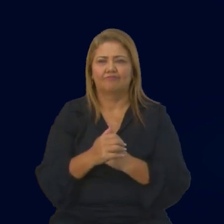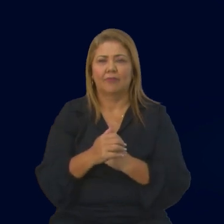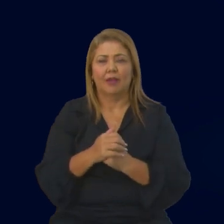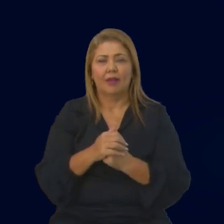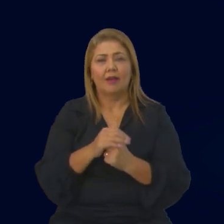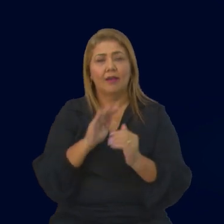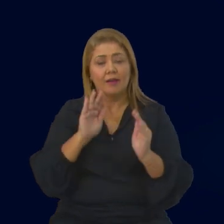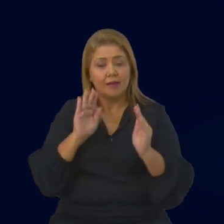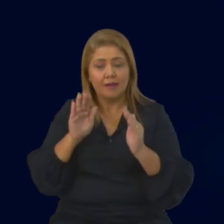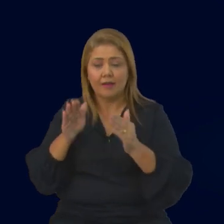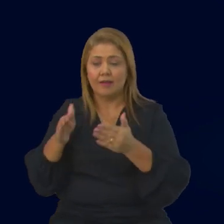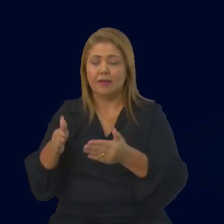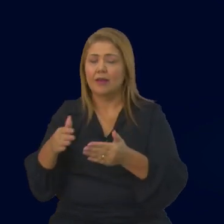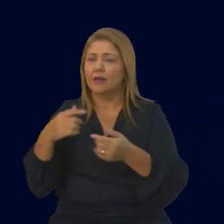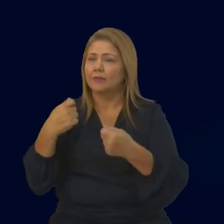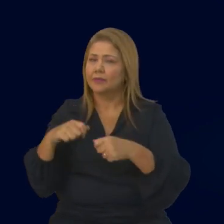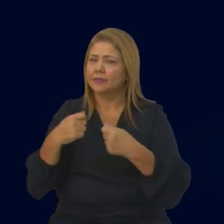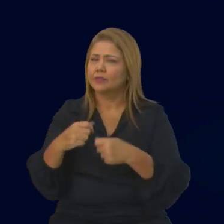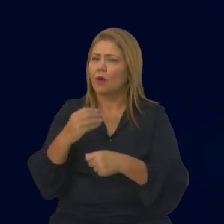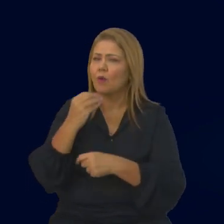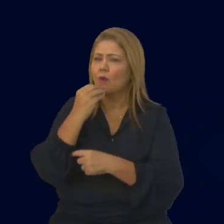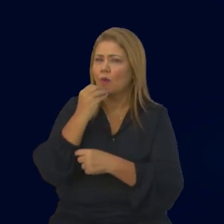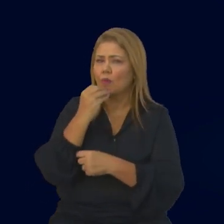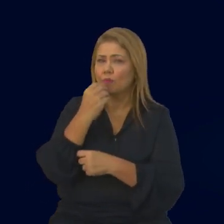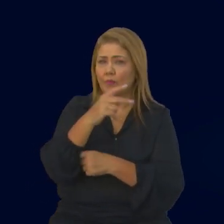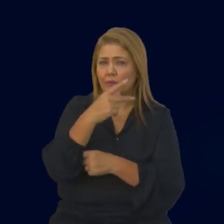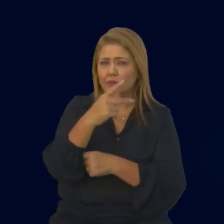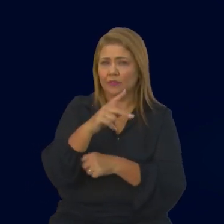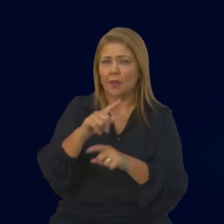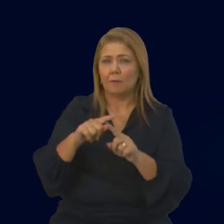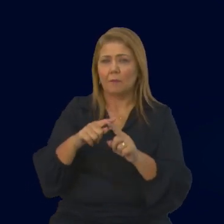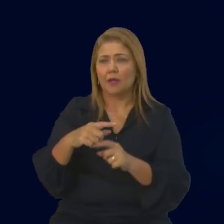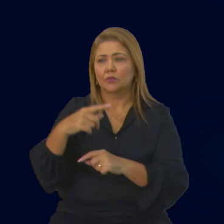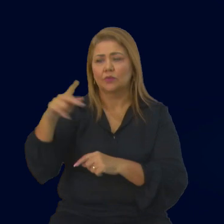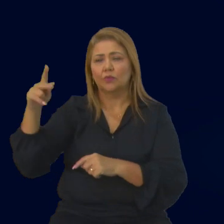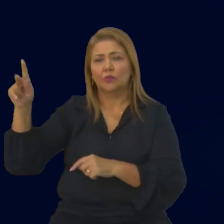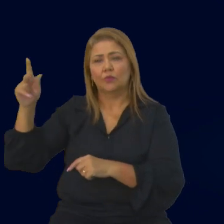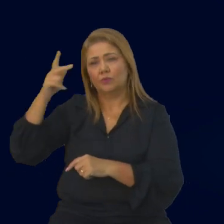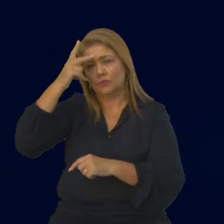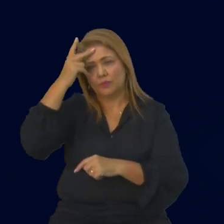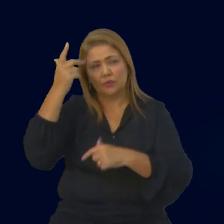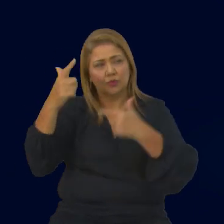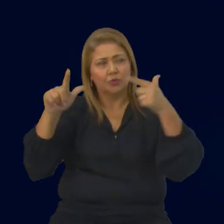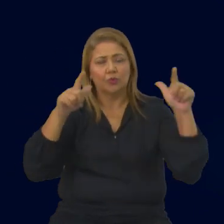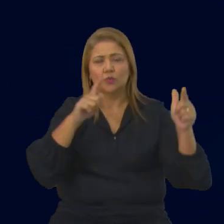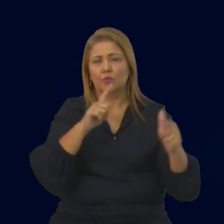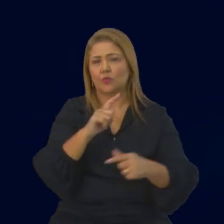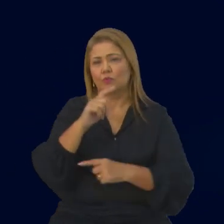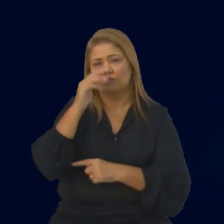você precisa dizer o que é óbvio para você, mas que definitivamente não é óbvio para o outro.